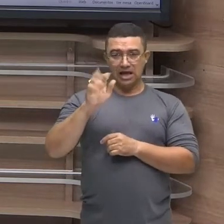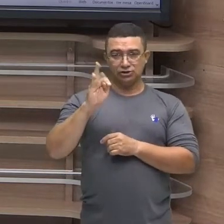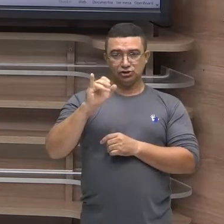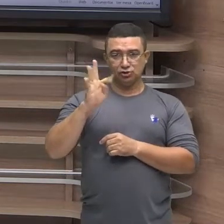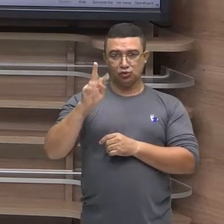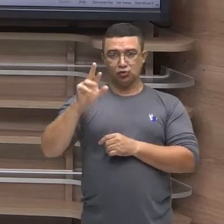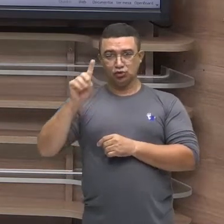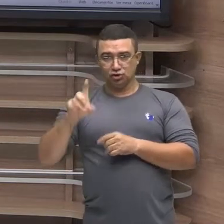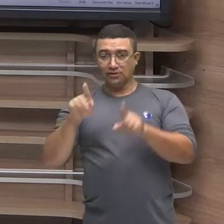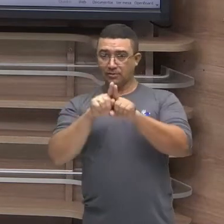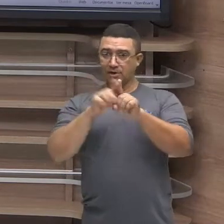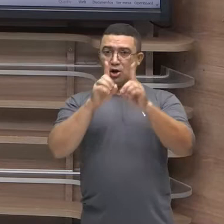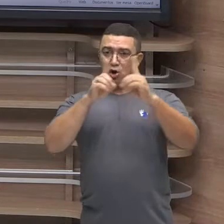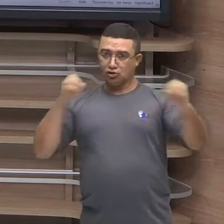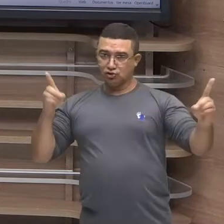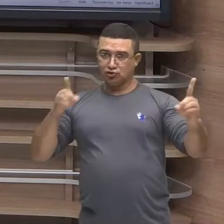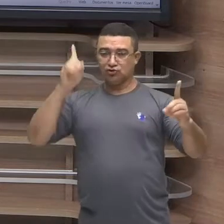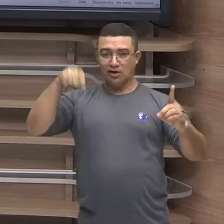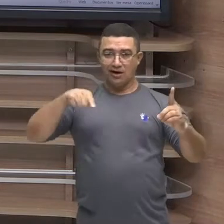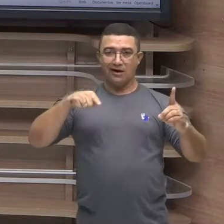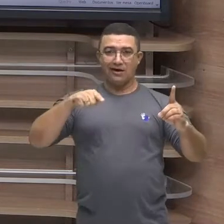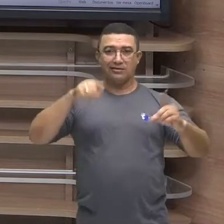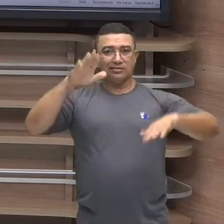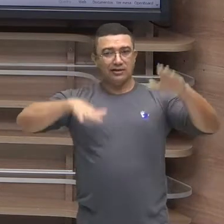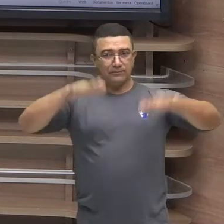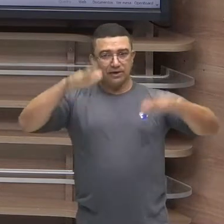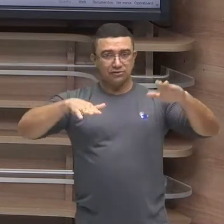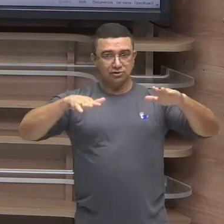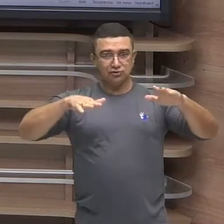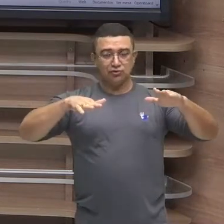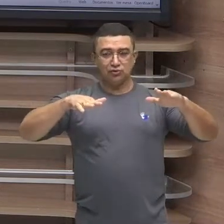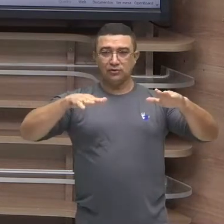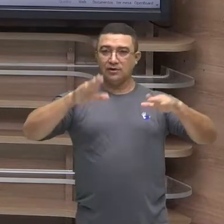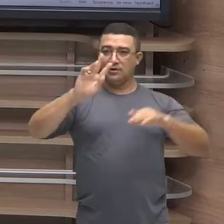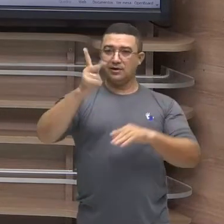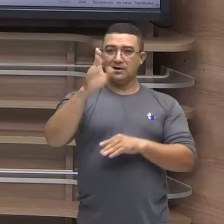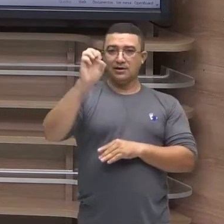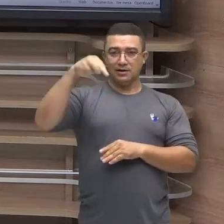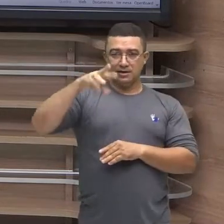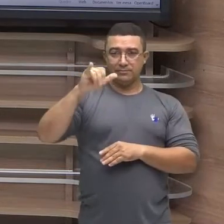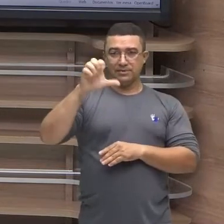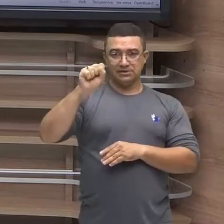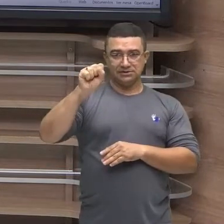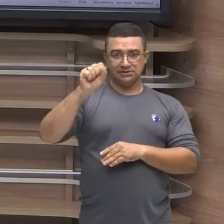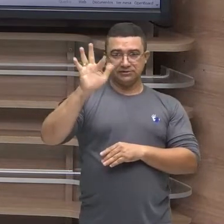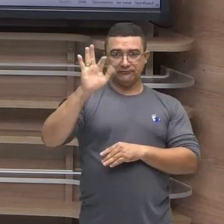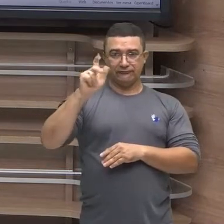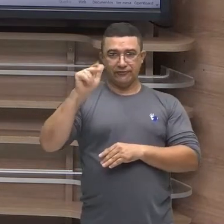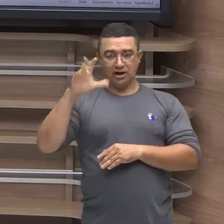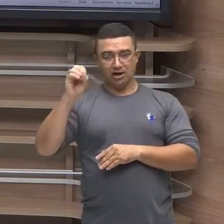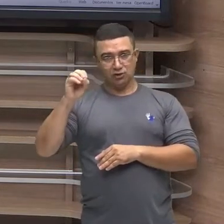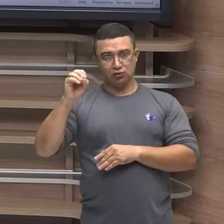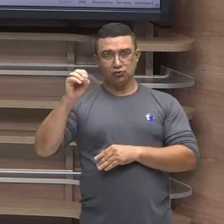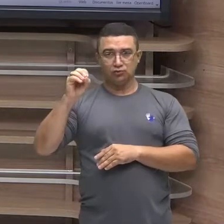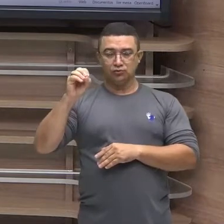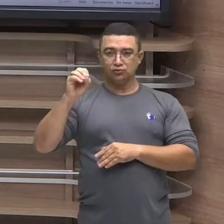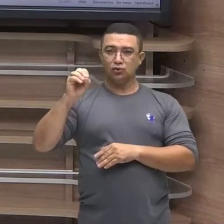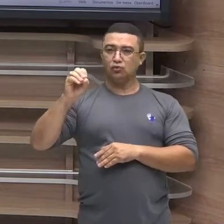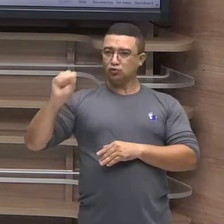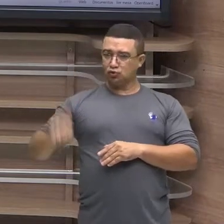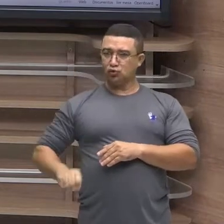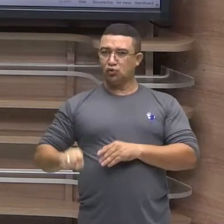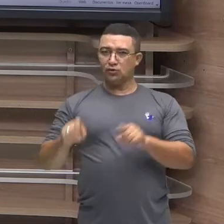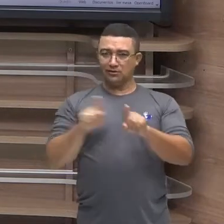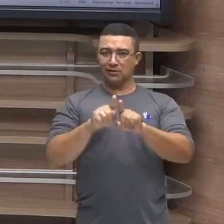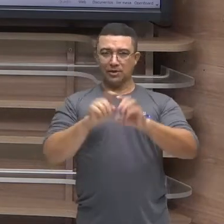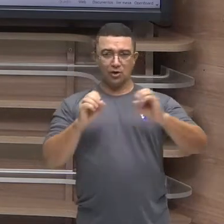com relação ao hemisfério sul e ao lado oeste, né? Que é mais ou menos aí a posição em que